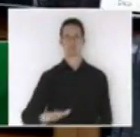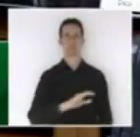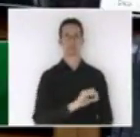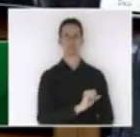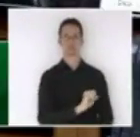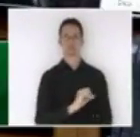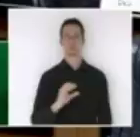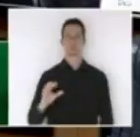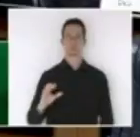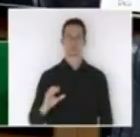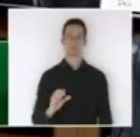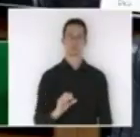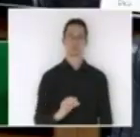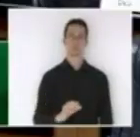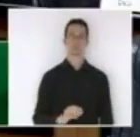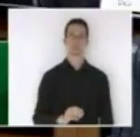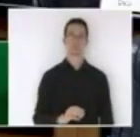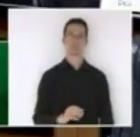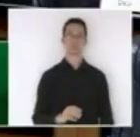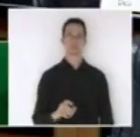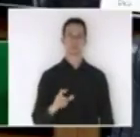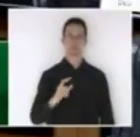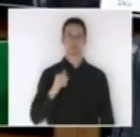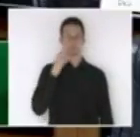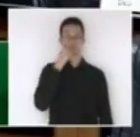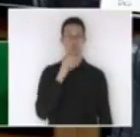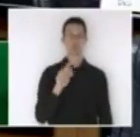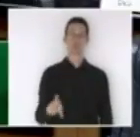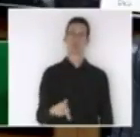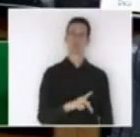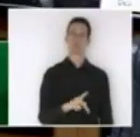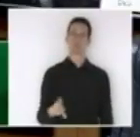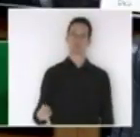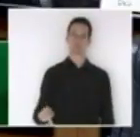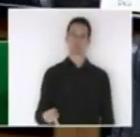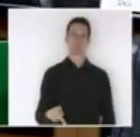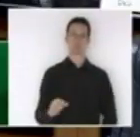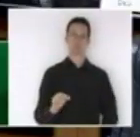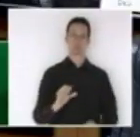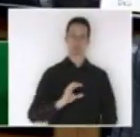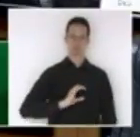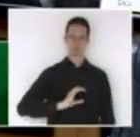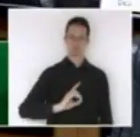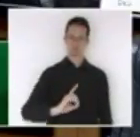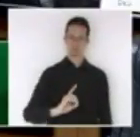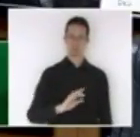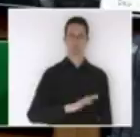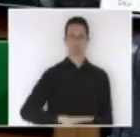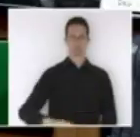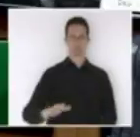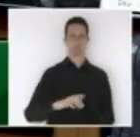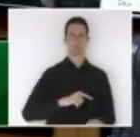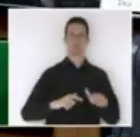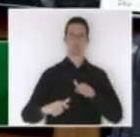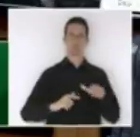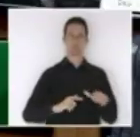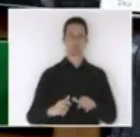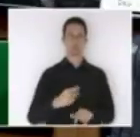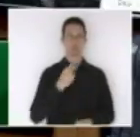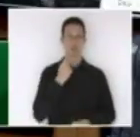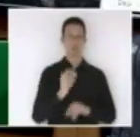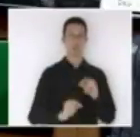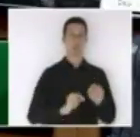Uma professora que coordena esse trabalho diz que o maior lamento deles é que, apesar